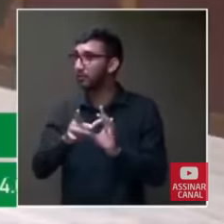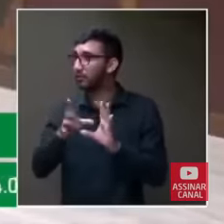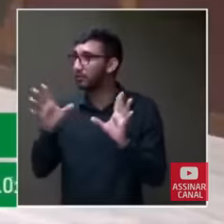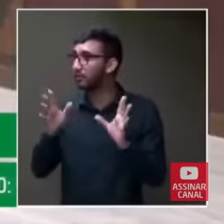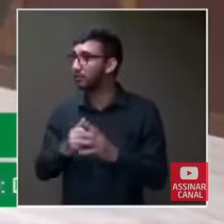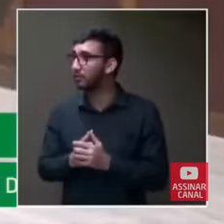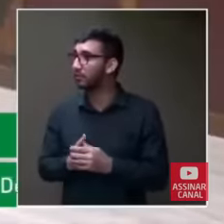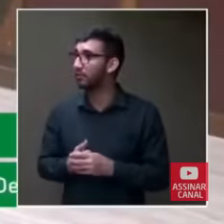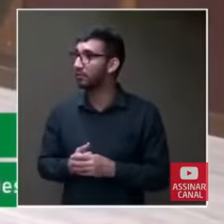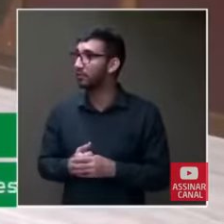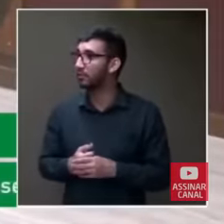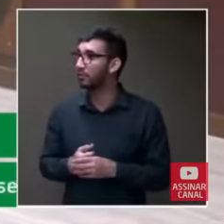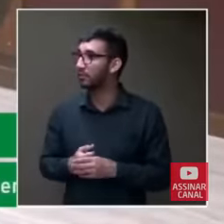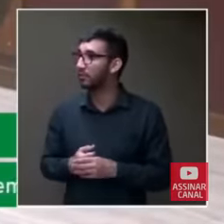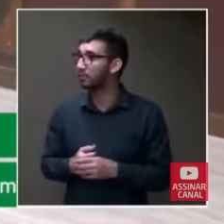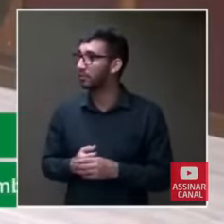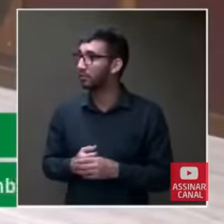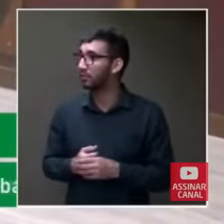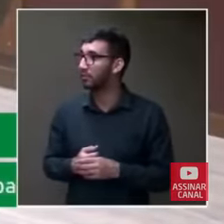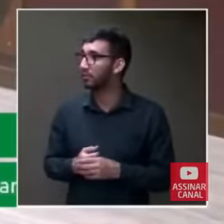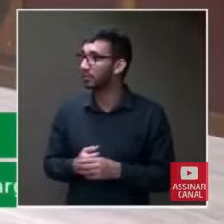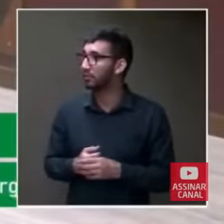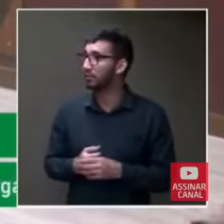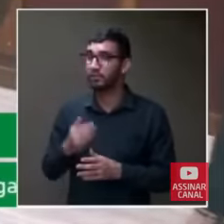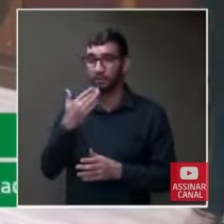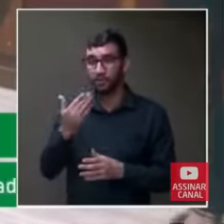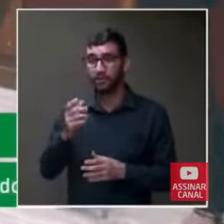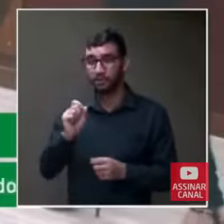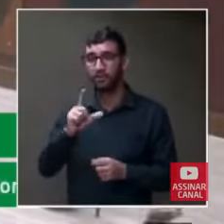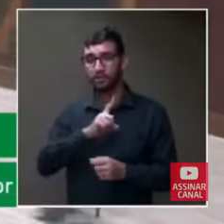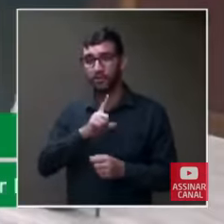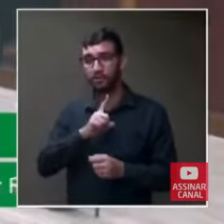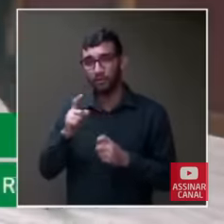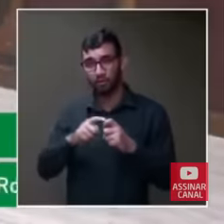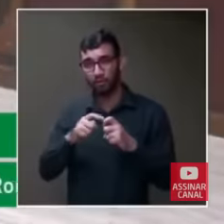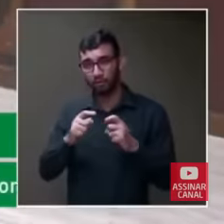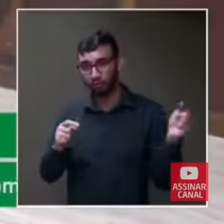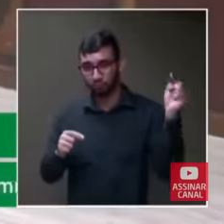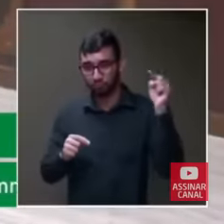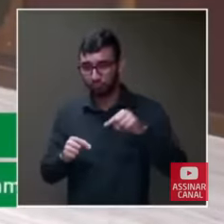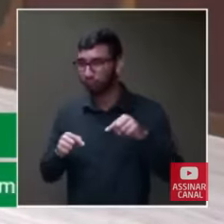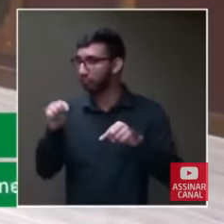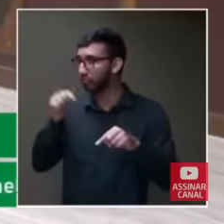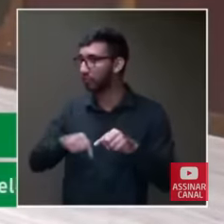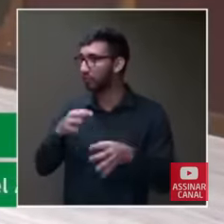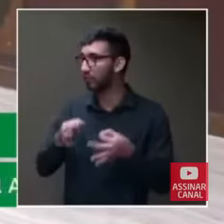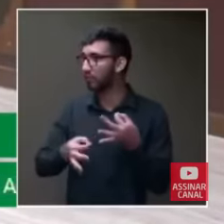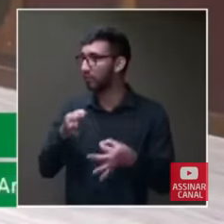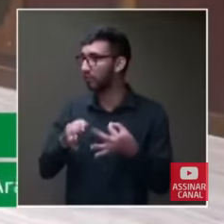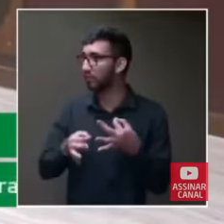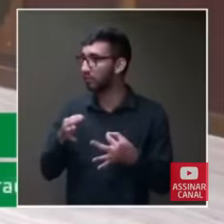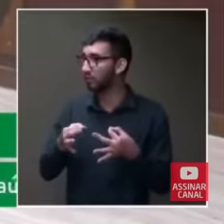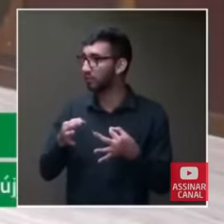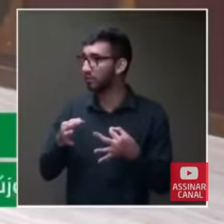Excelência, a assistência de acusação pede que seja encaminhado um médico a este